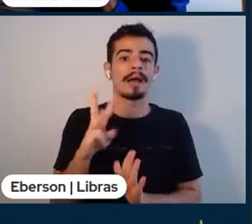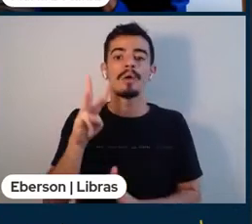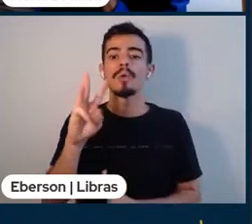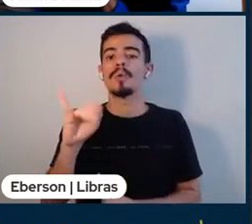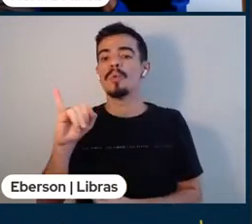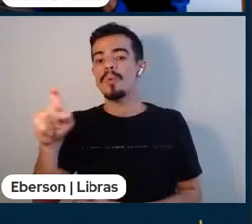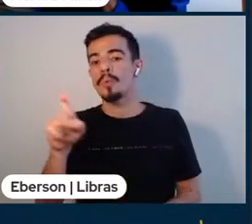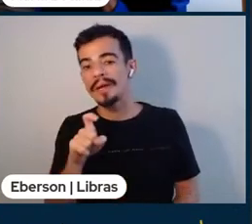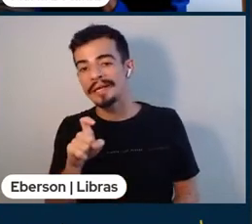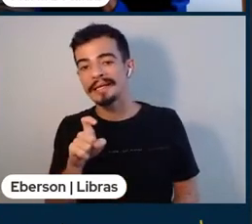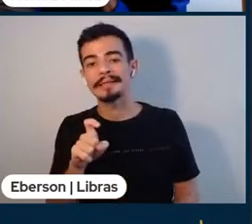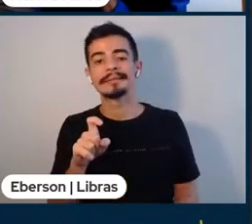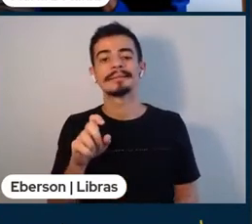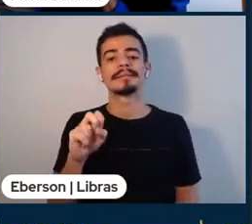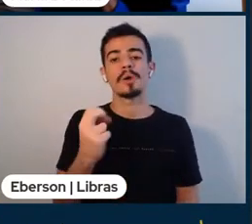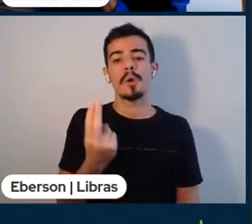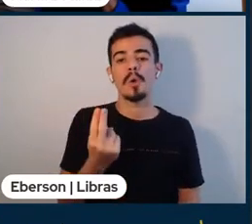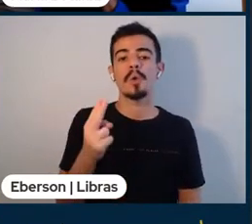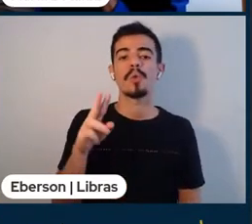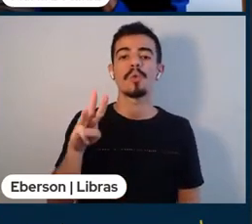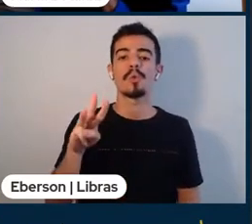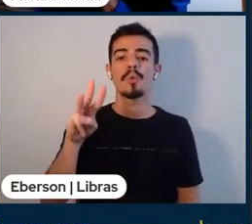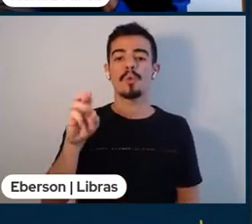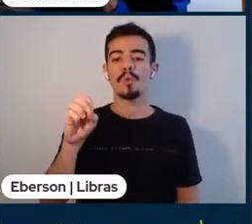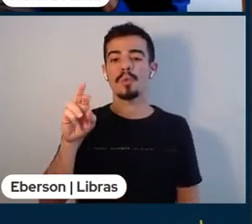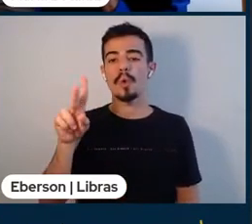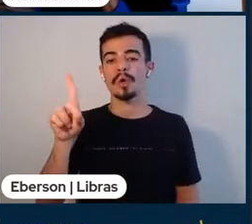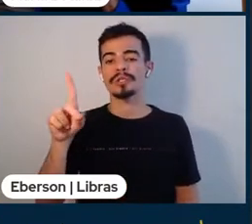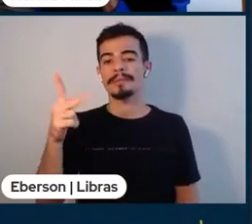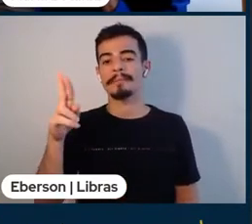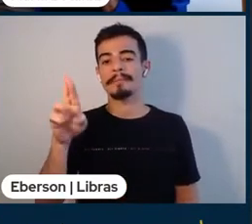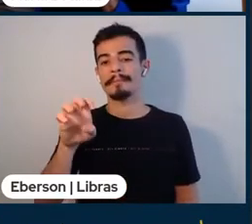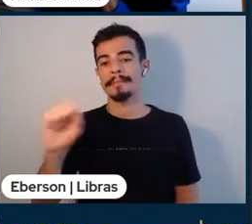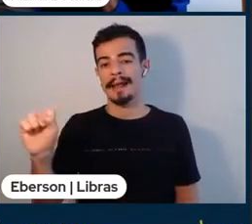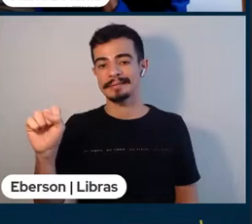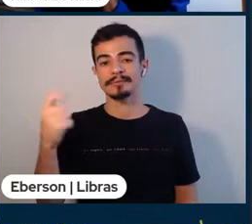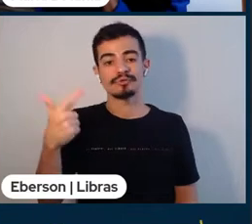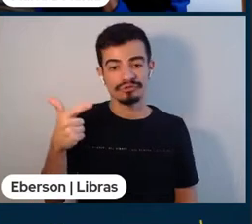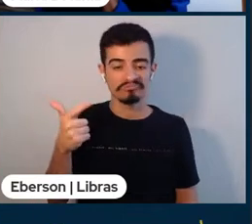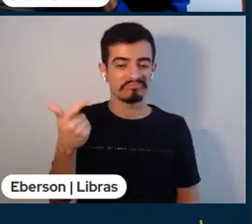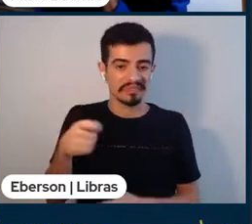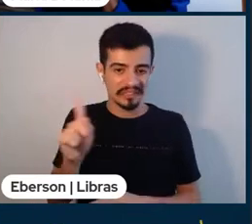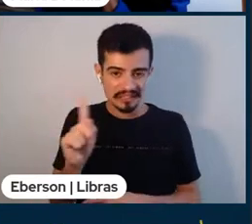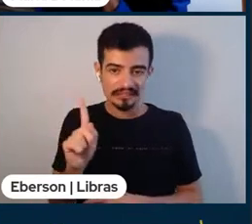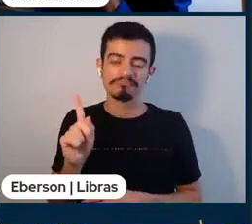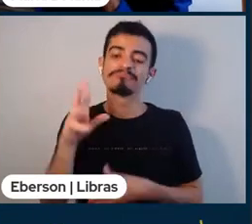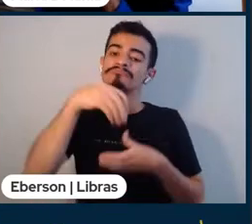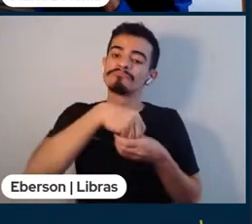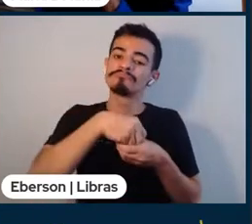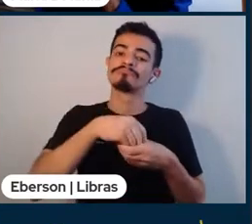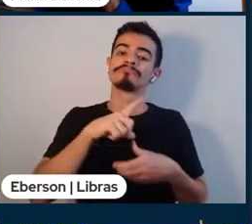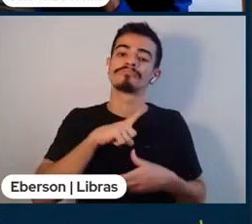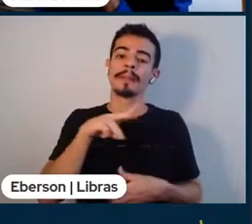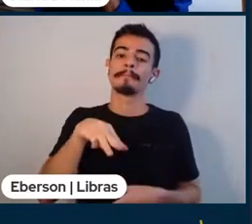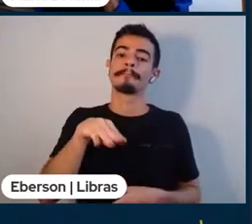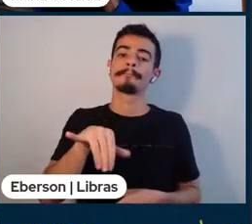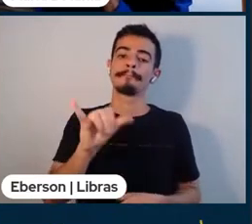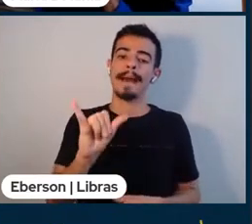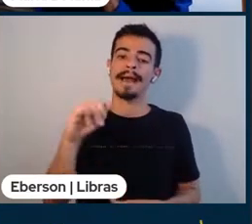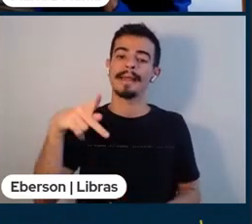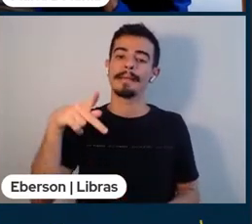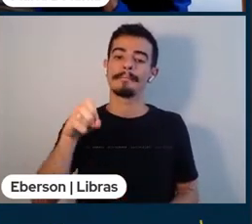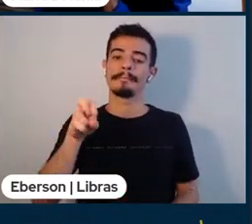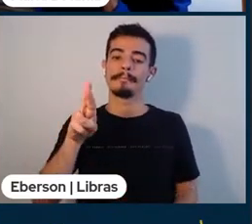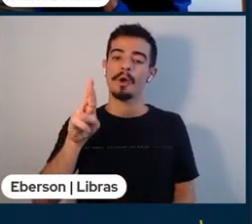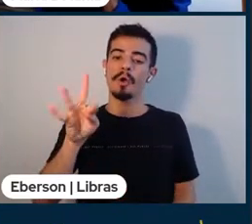ou WordPress. Eu já tinha um template mais ou menos ali que eu podia escolher. E aí eu fiz um case,